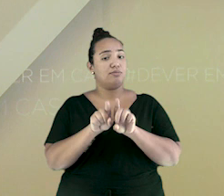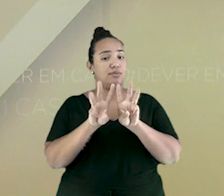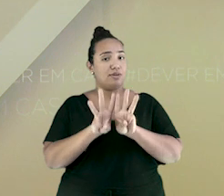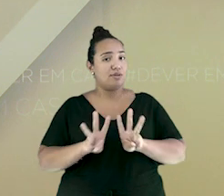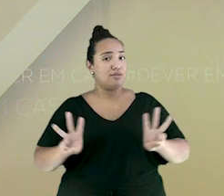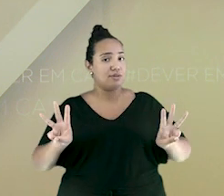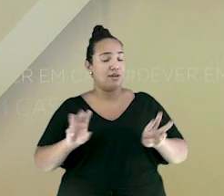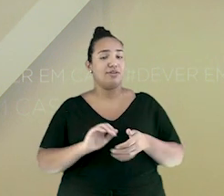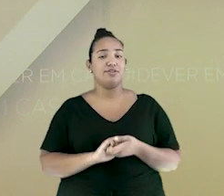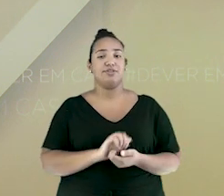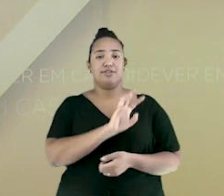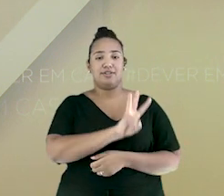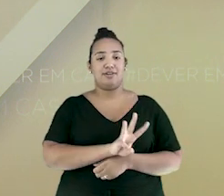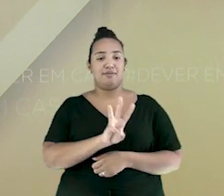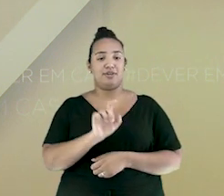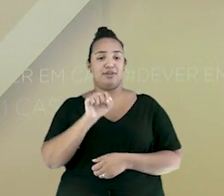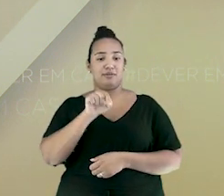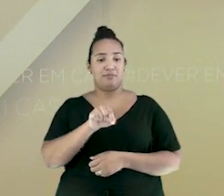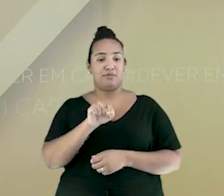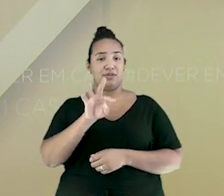site,